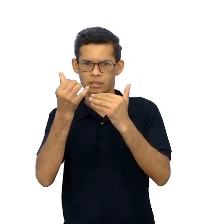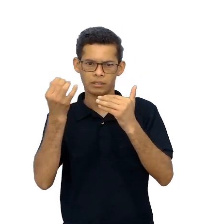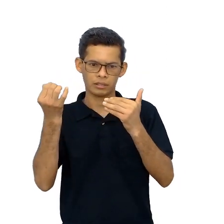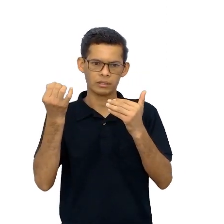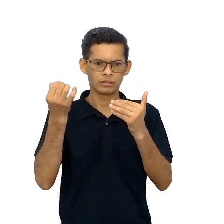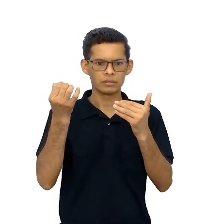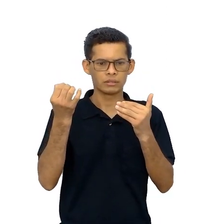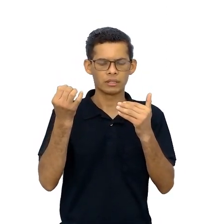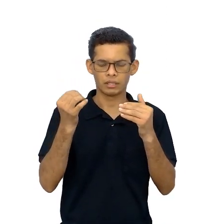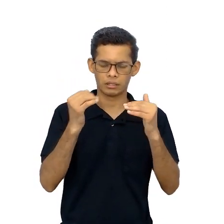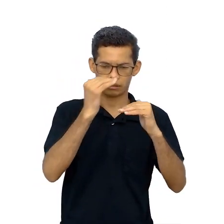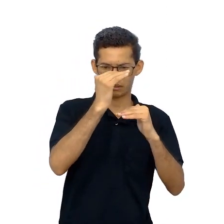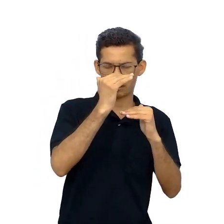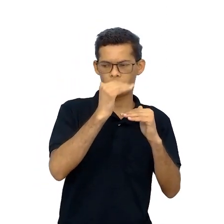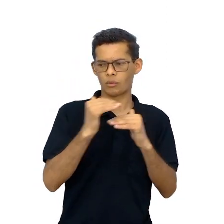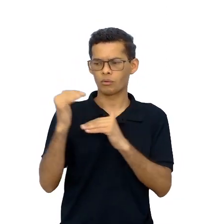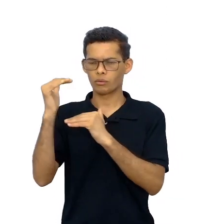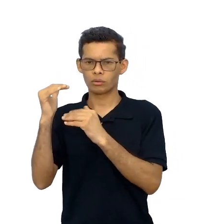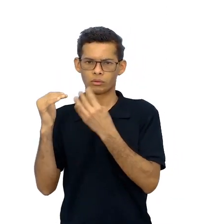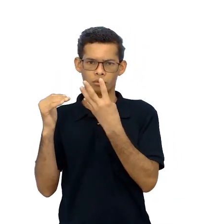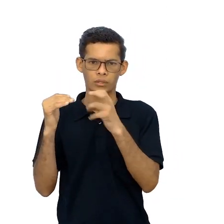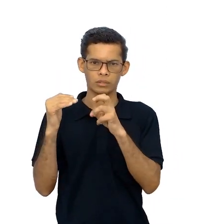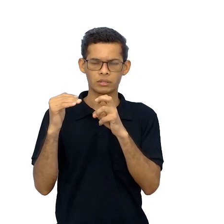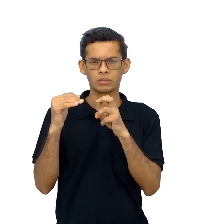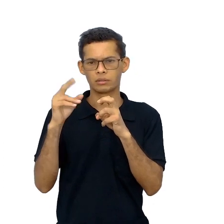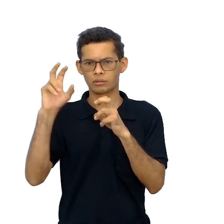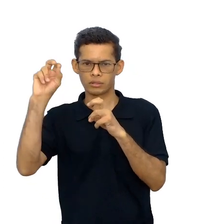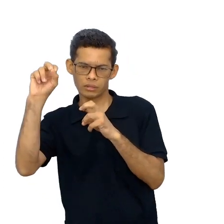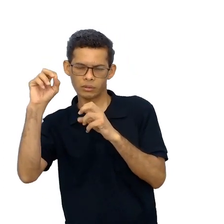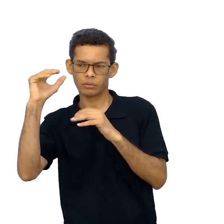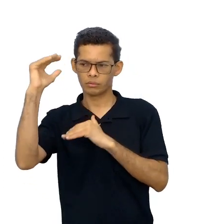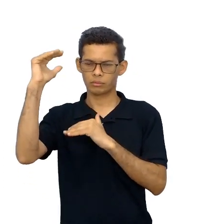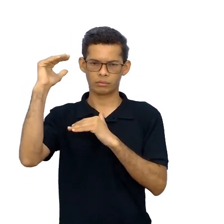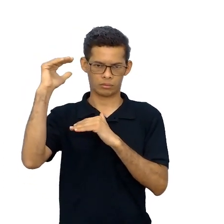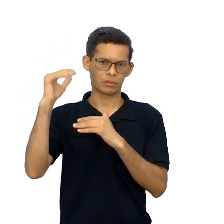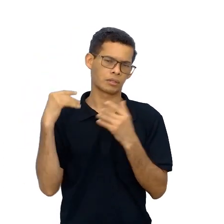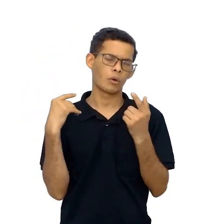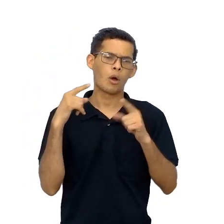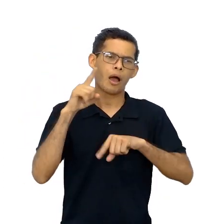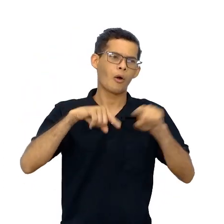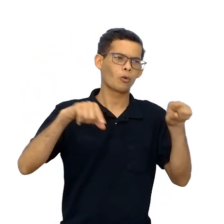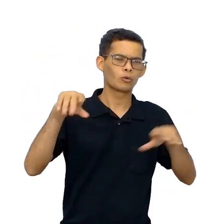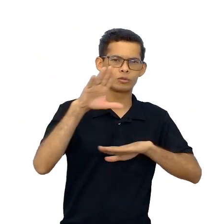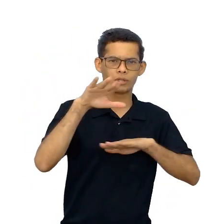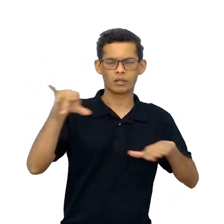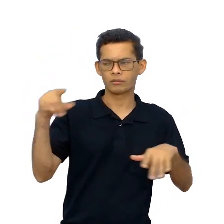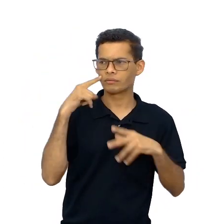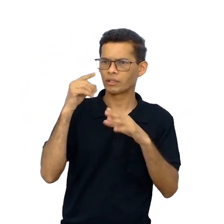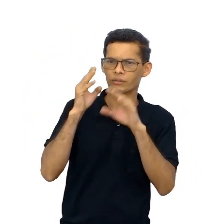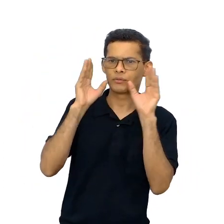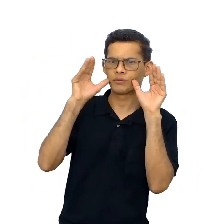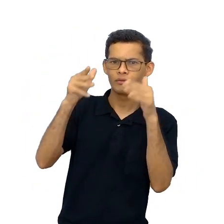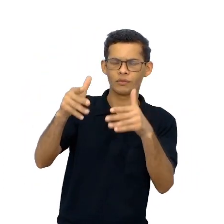Aqui está acima de 60, que é maior de 45. Pode ser que tem aluno que só vai colocar